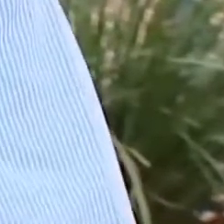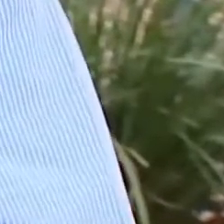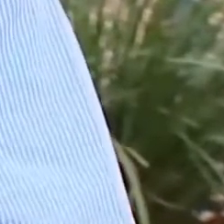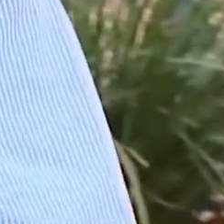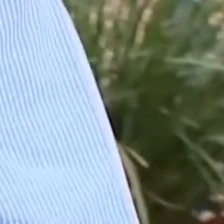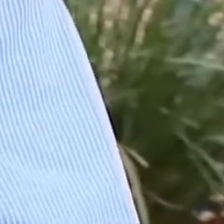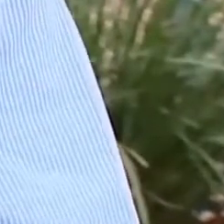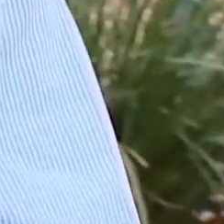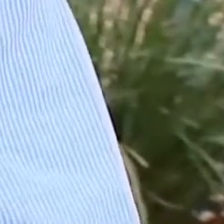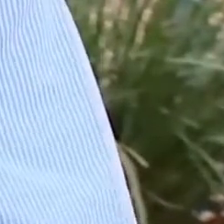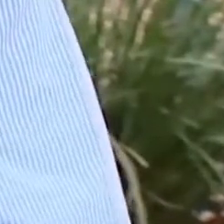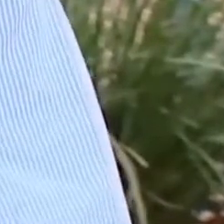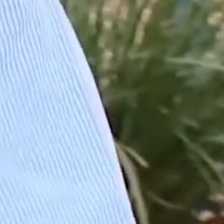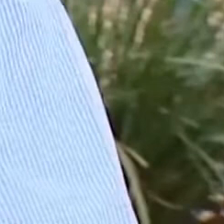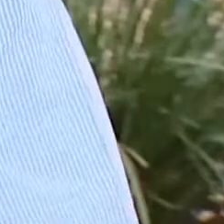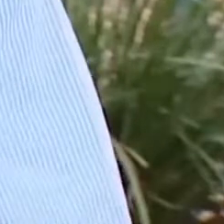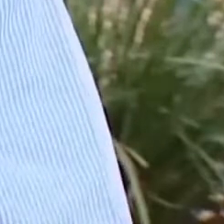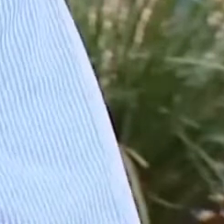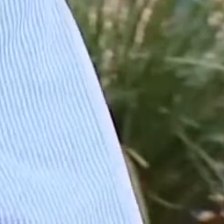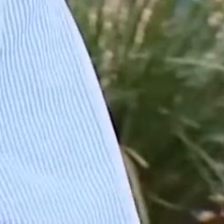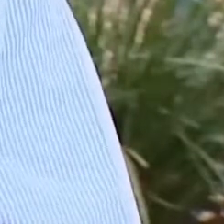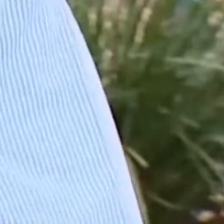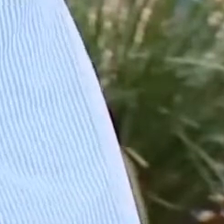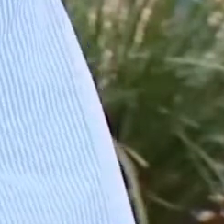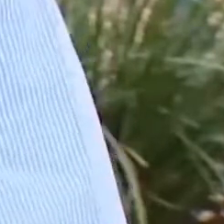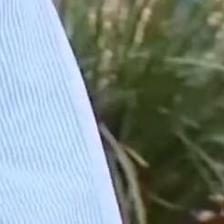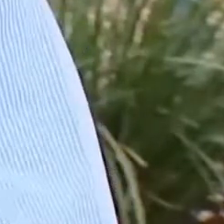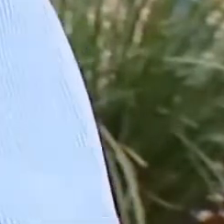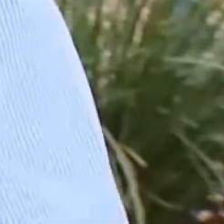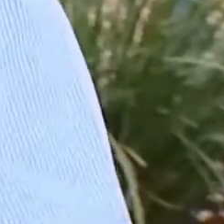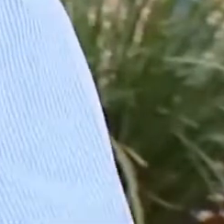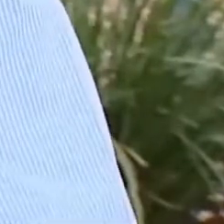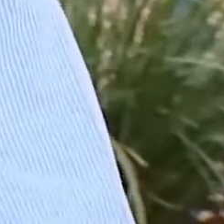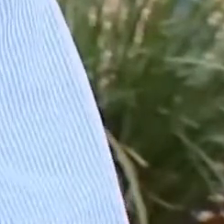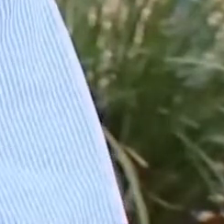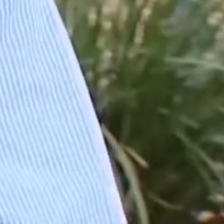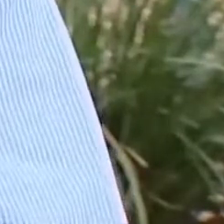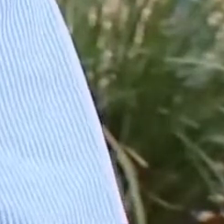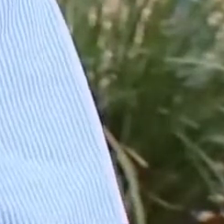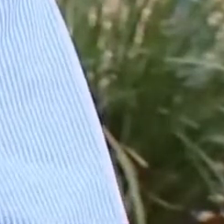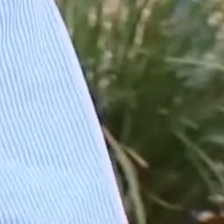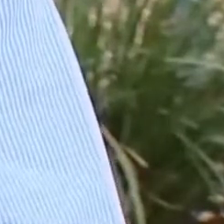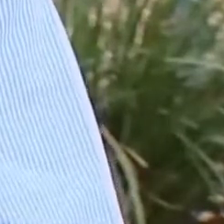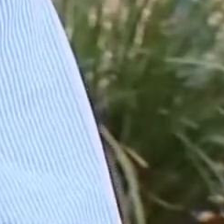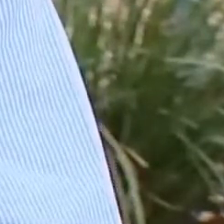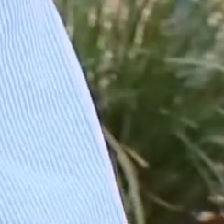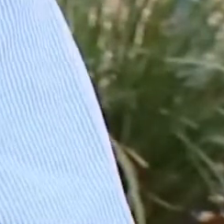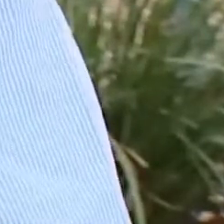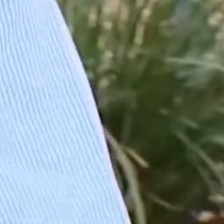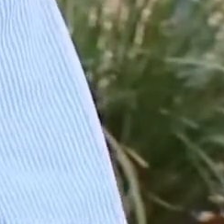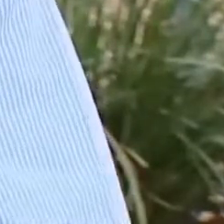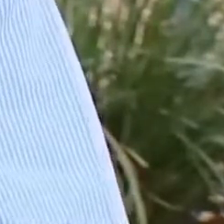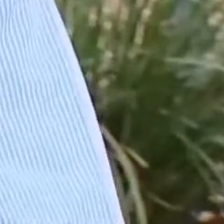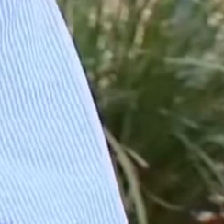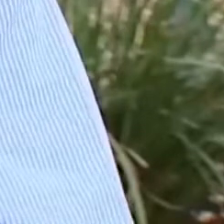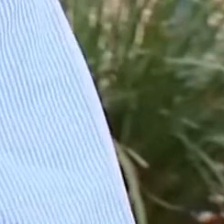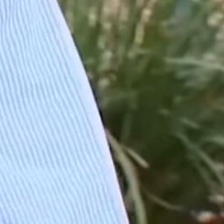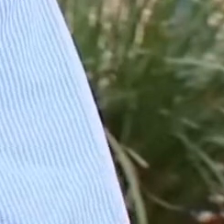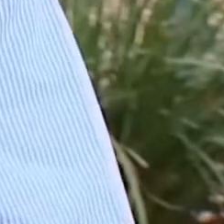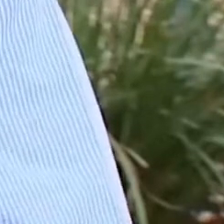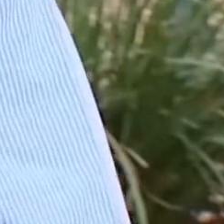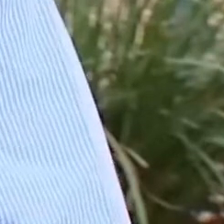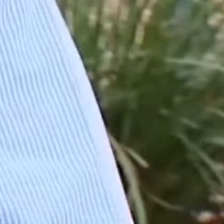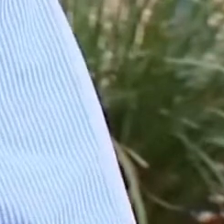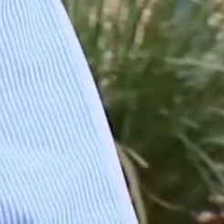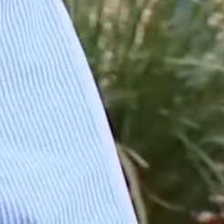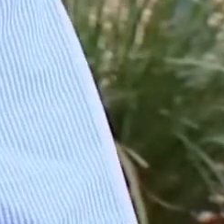também ela é palco de inúmeros eventos, que nem outro dia teve um festival italiano com comidas